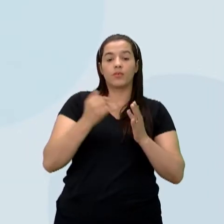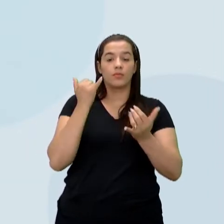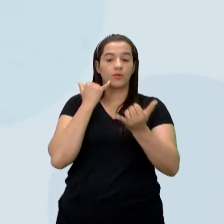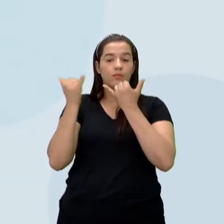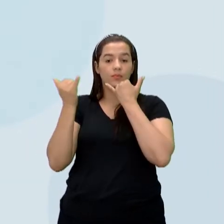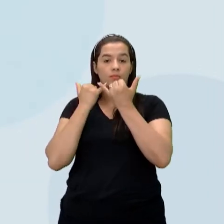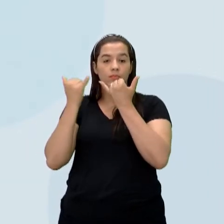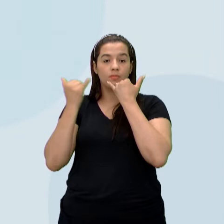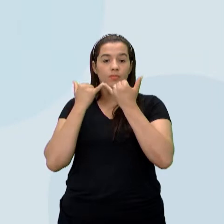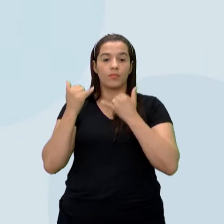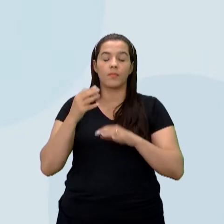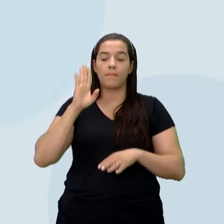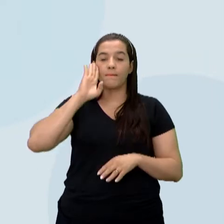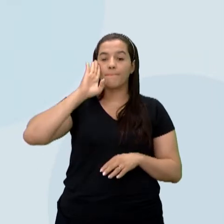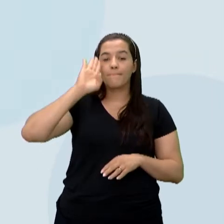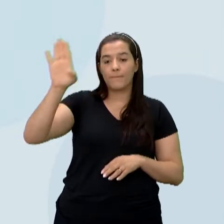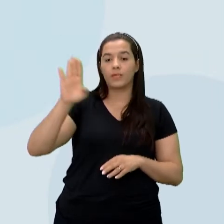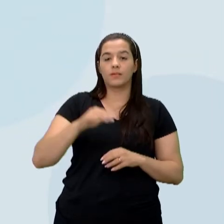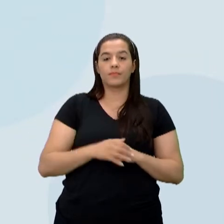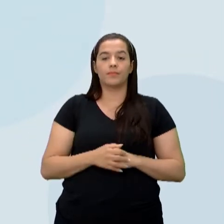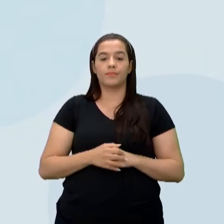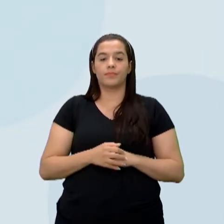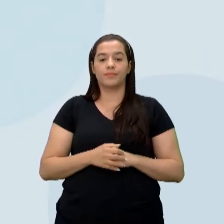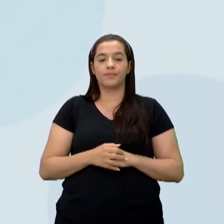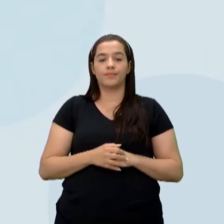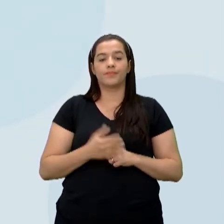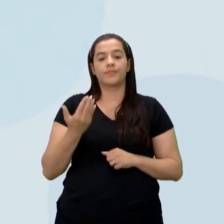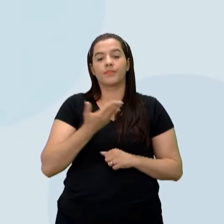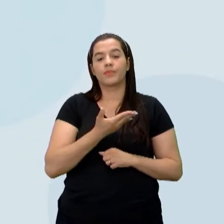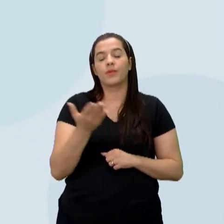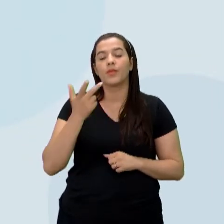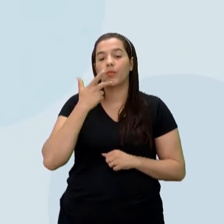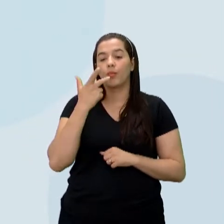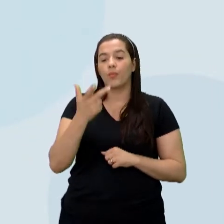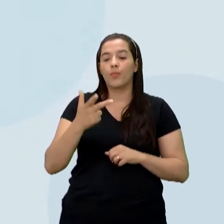formação principal aí? O que você pode destacar a